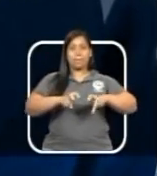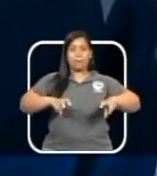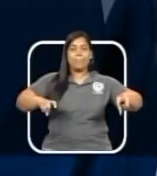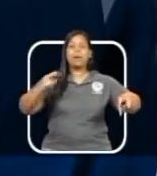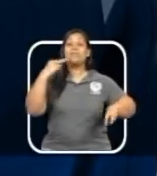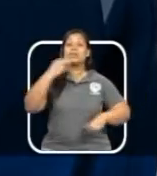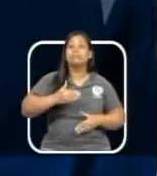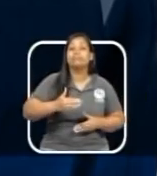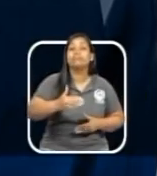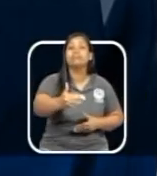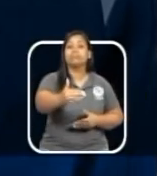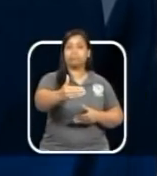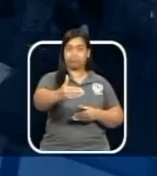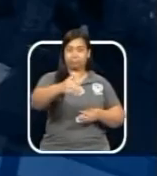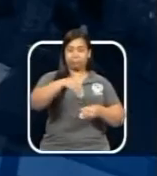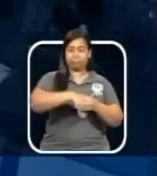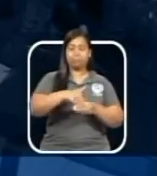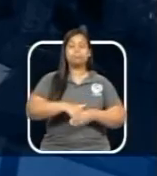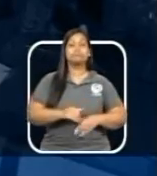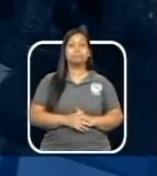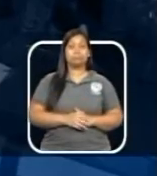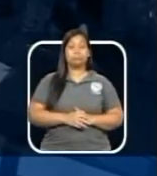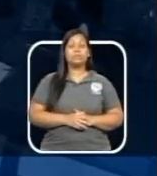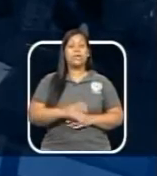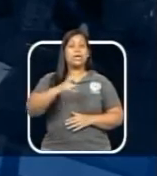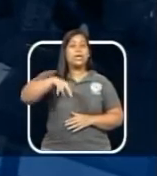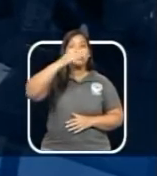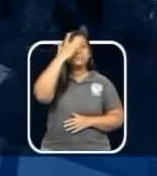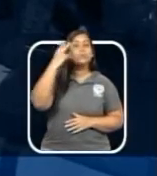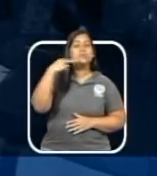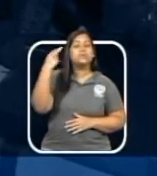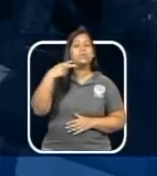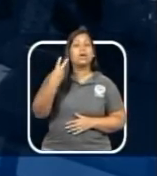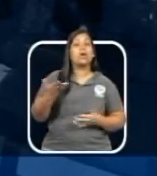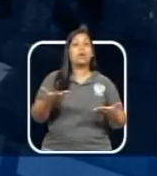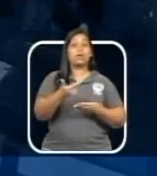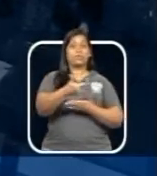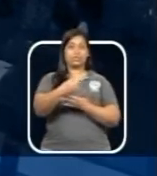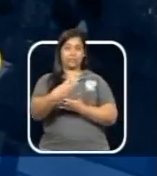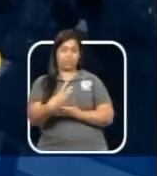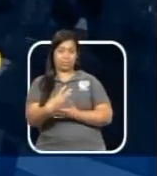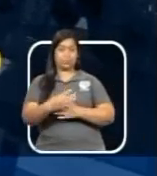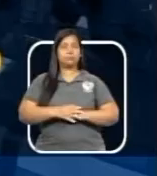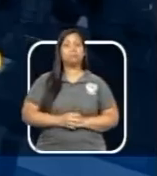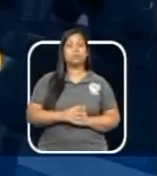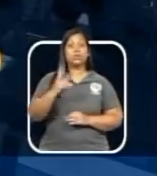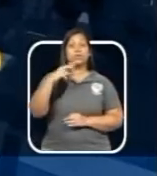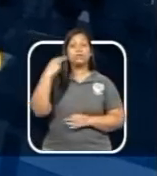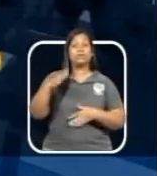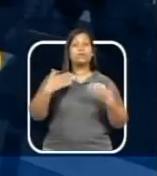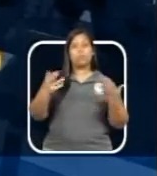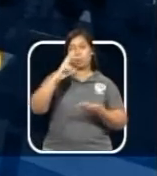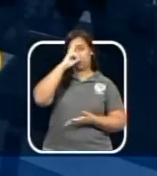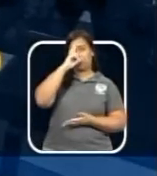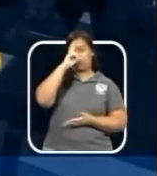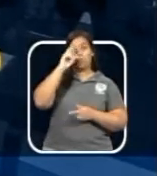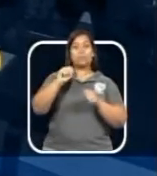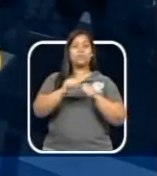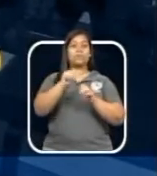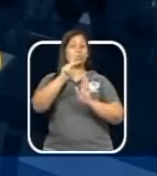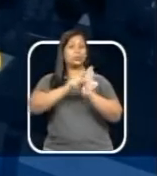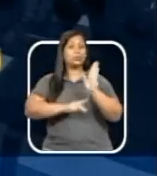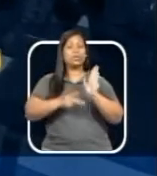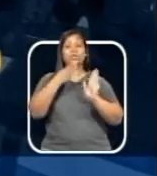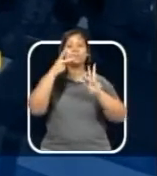a partir da próxima legislatura, para o número de vereadores passar para 23. O vereador Rossini Diniz elaborou projeto